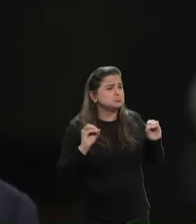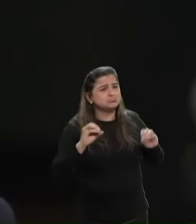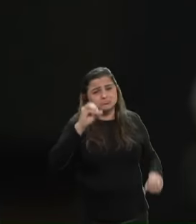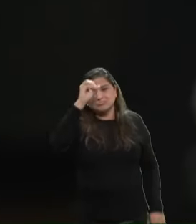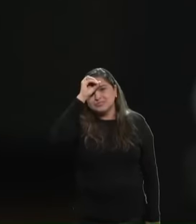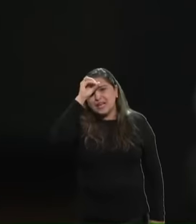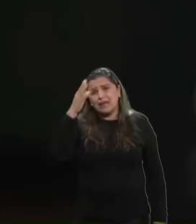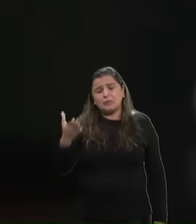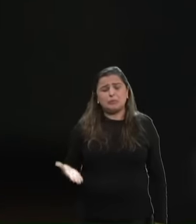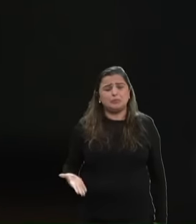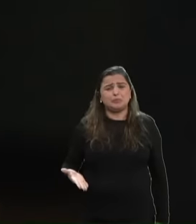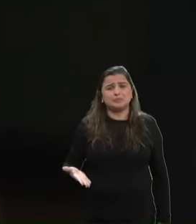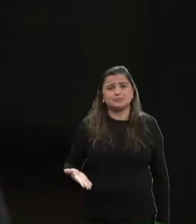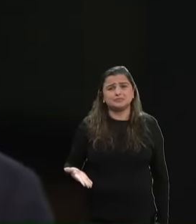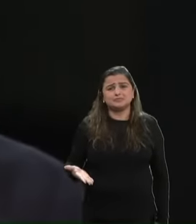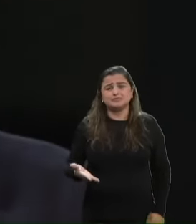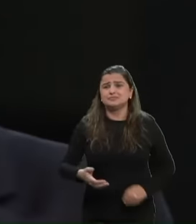mano.